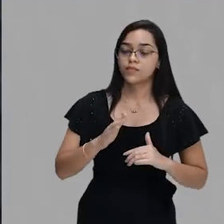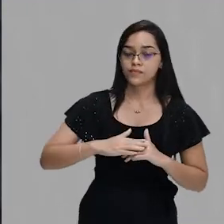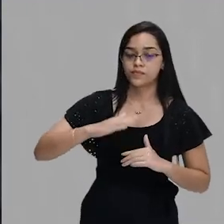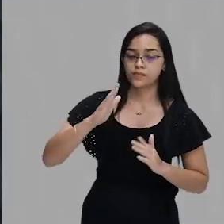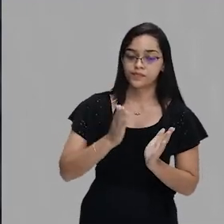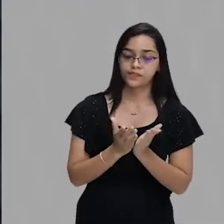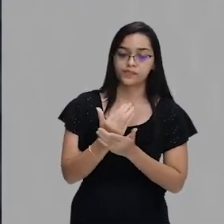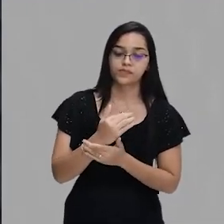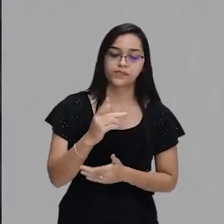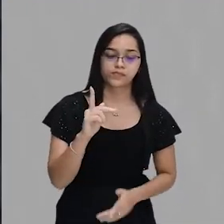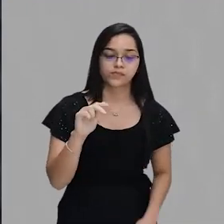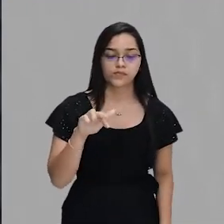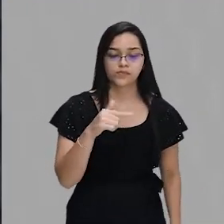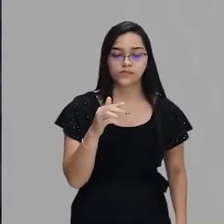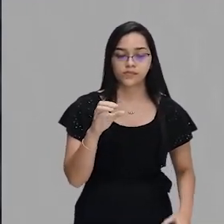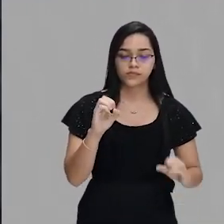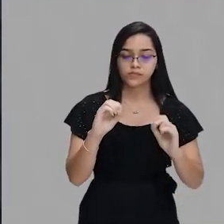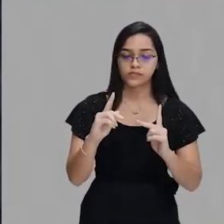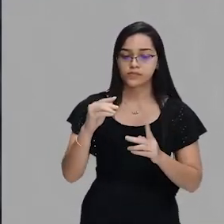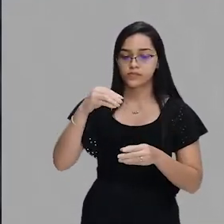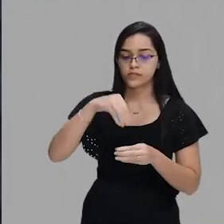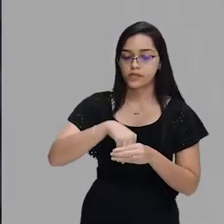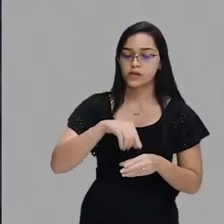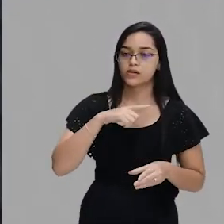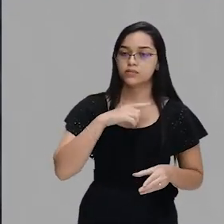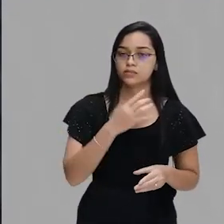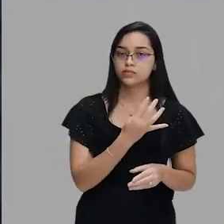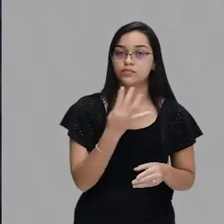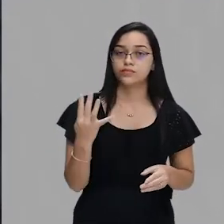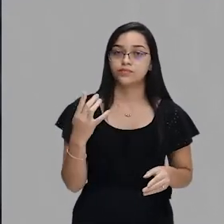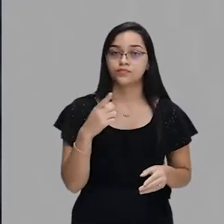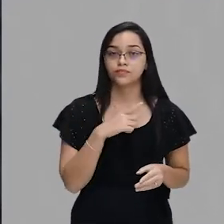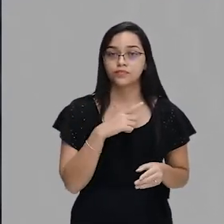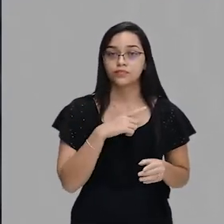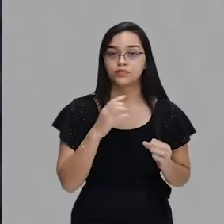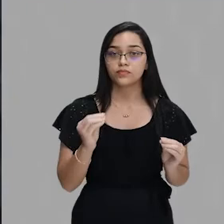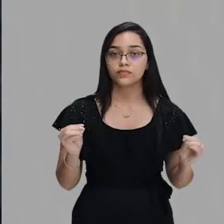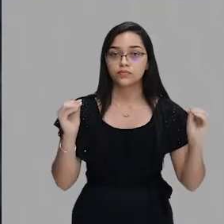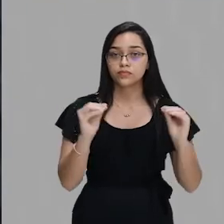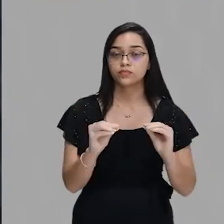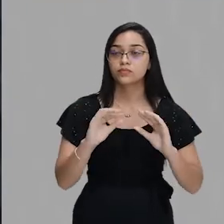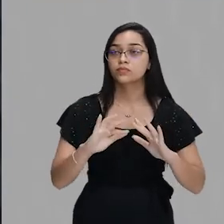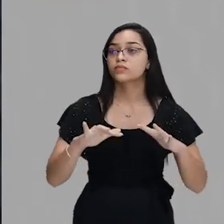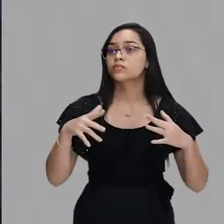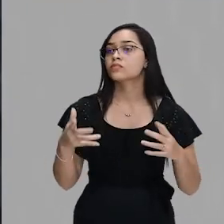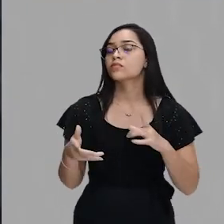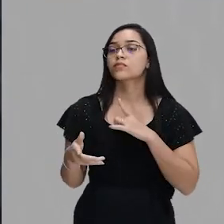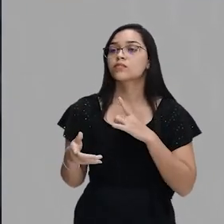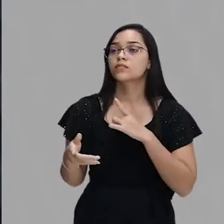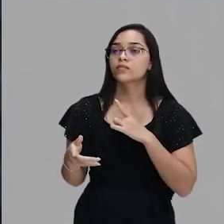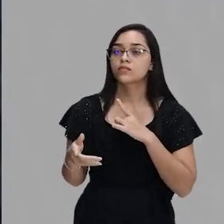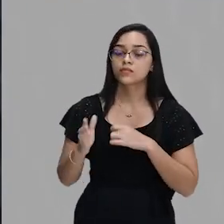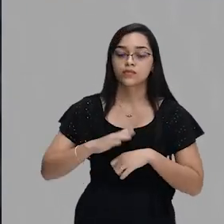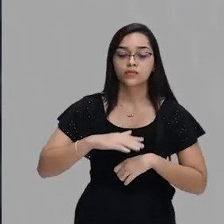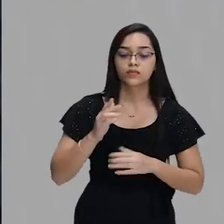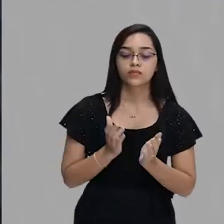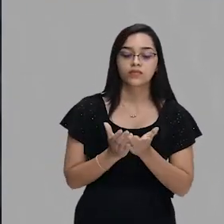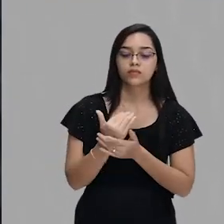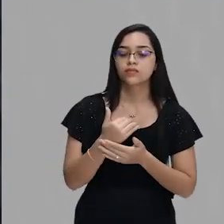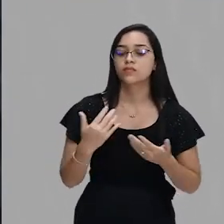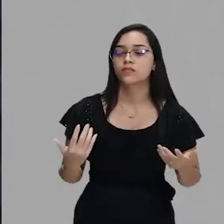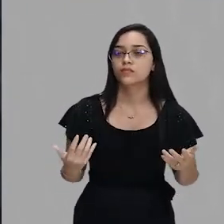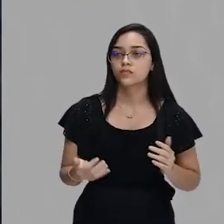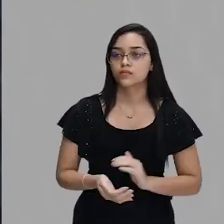maior desvio padrão. Tá? Então, dentro dos 4 atletas que foi colocado aqui, qual é aquele que tem o maior desvio